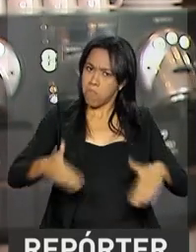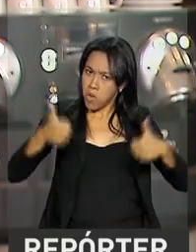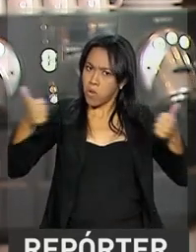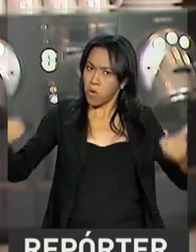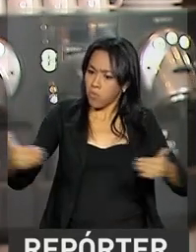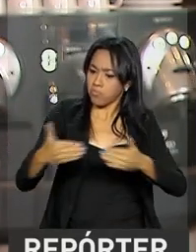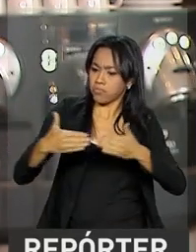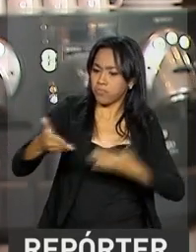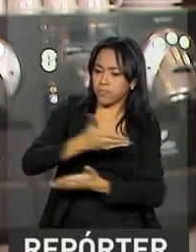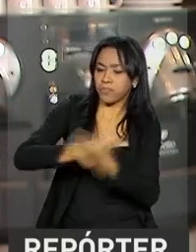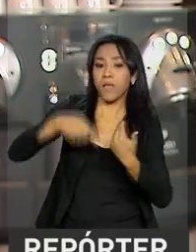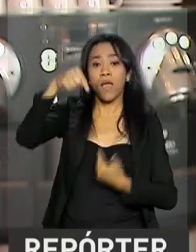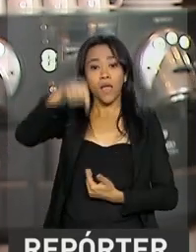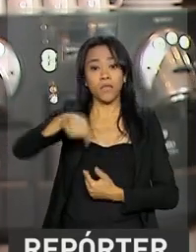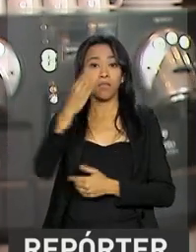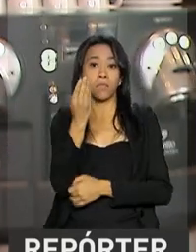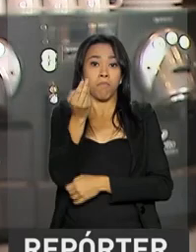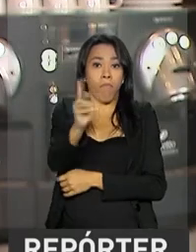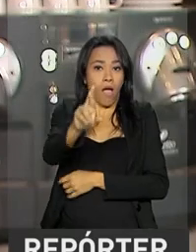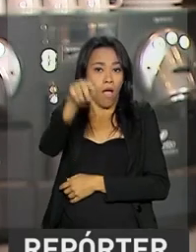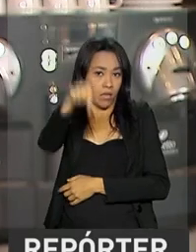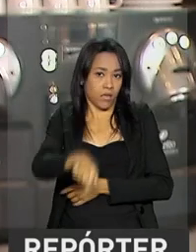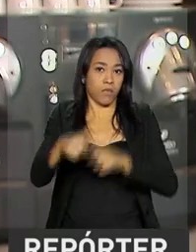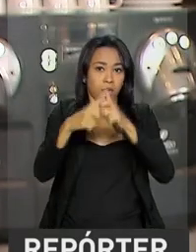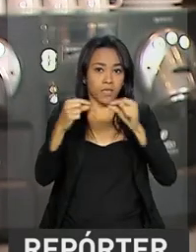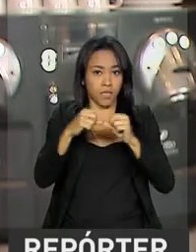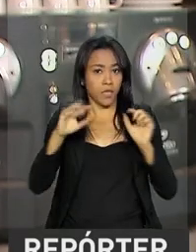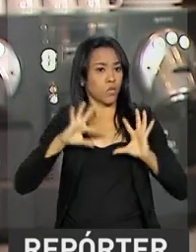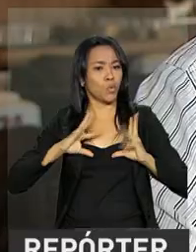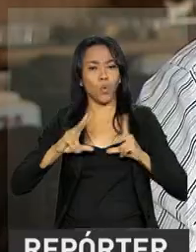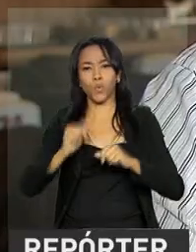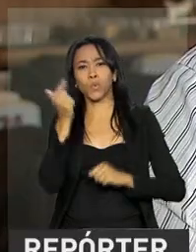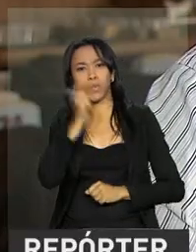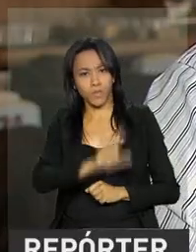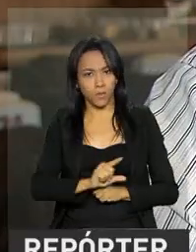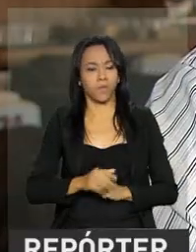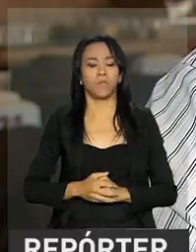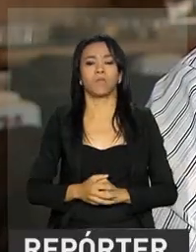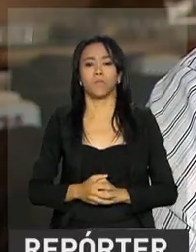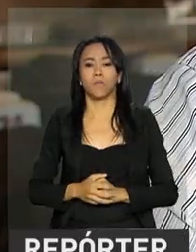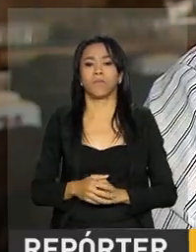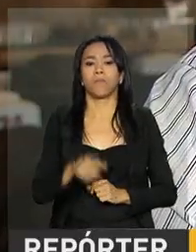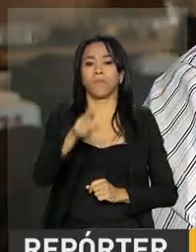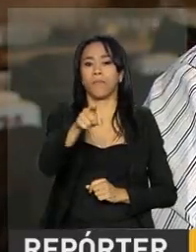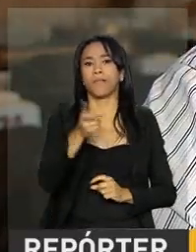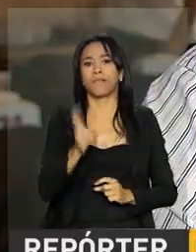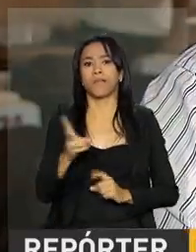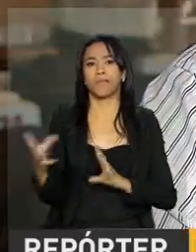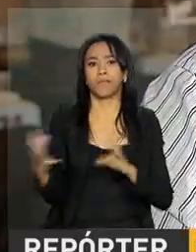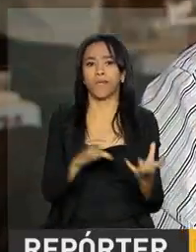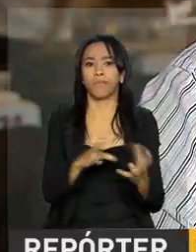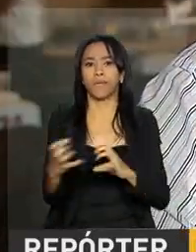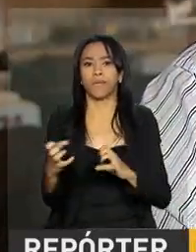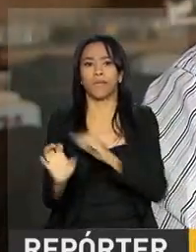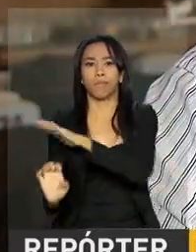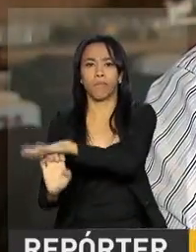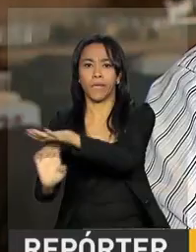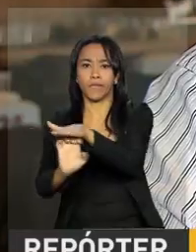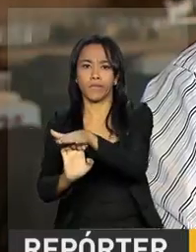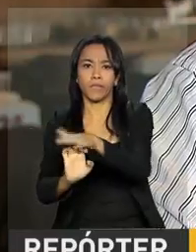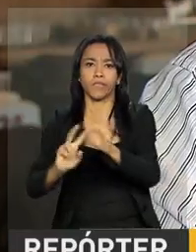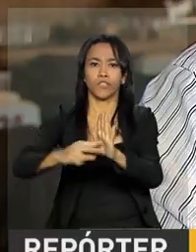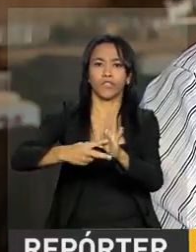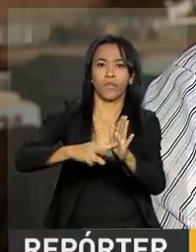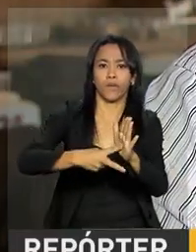funcionários desse bar aqui em Brasília. Para eles, todo mundo saiu ganhando. Ficava sempre essa briga entre empresa, funcionário,